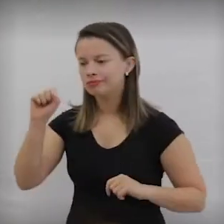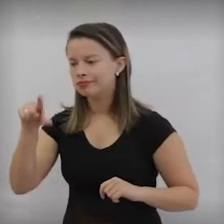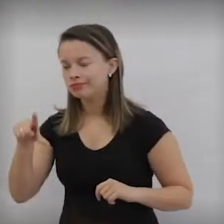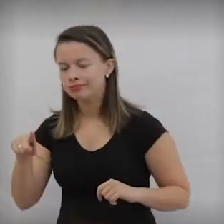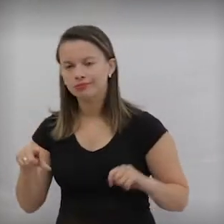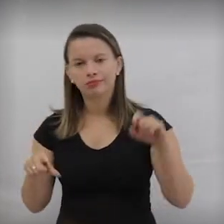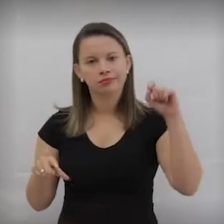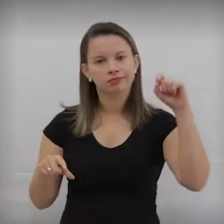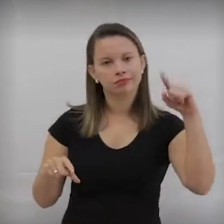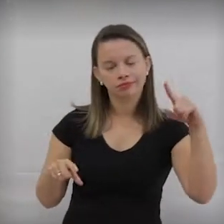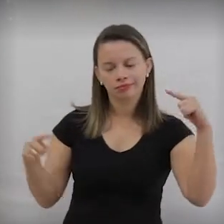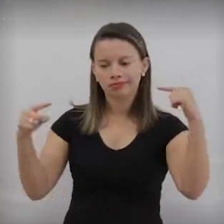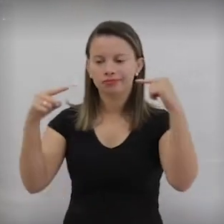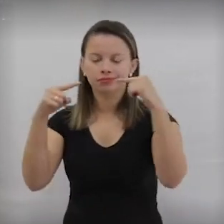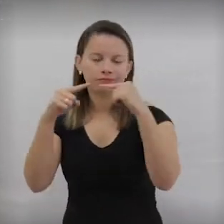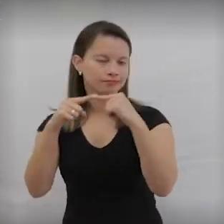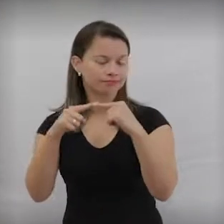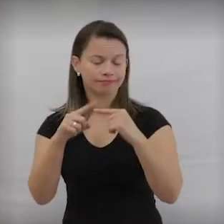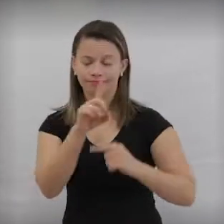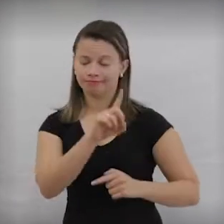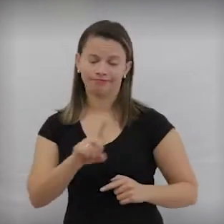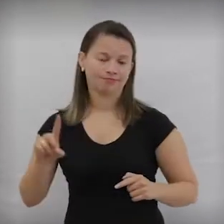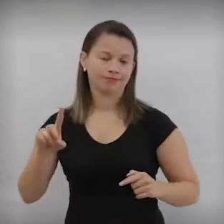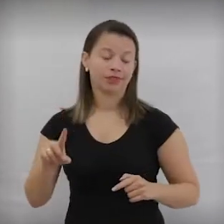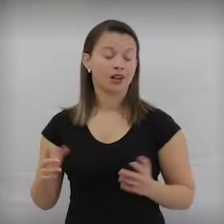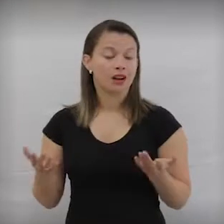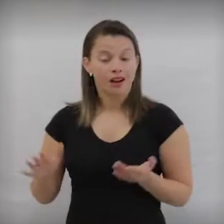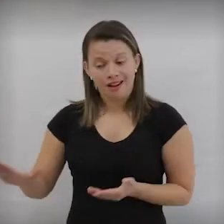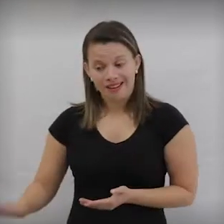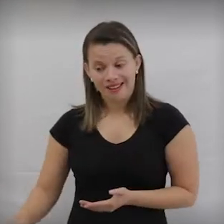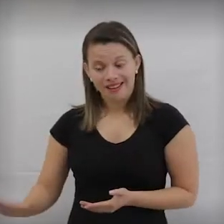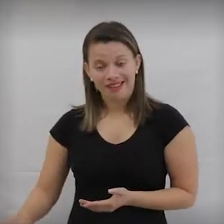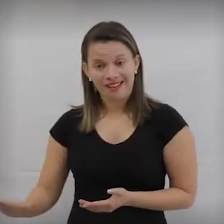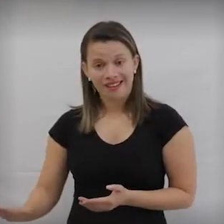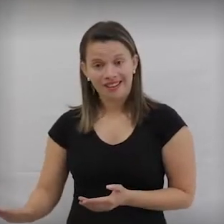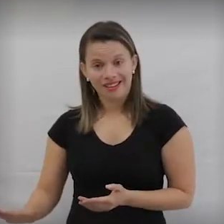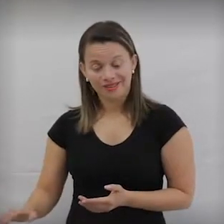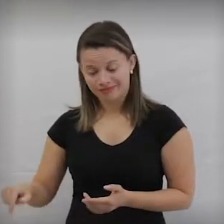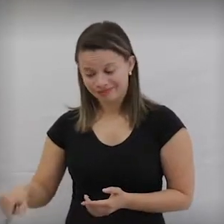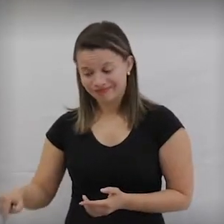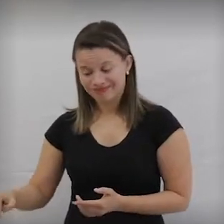Então, essas são as formas de como as crianças estão nos ensinando muito